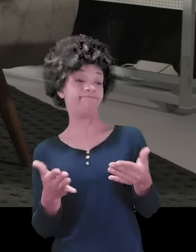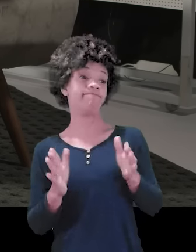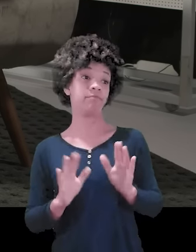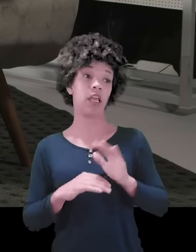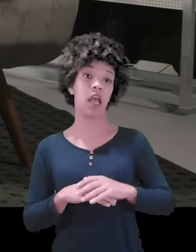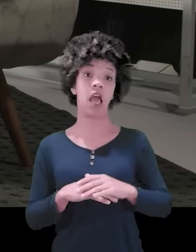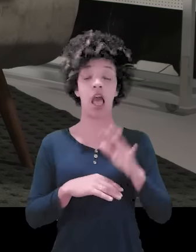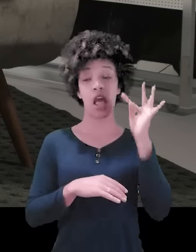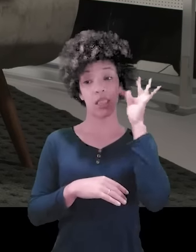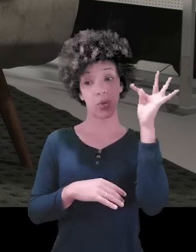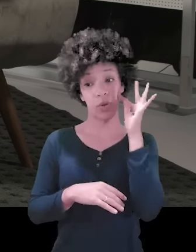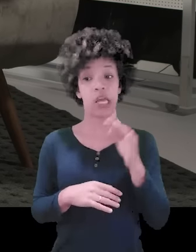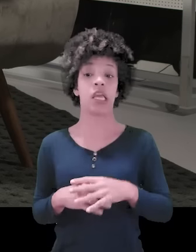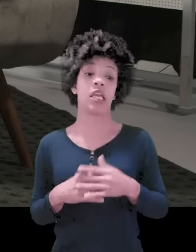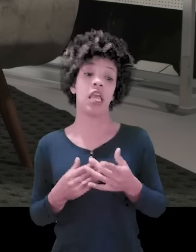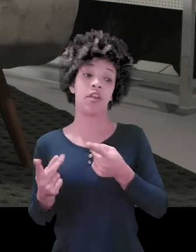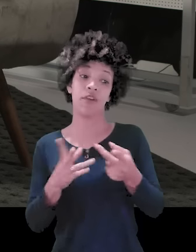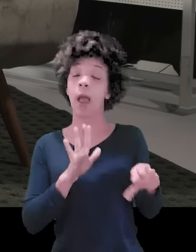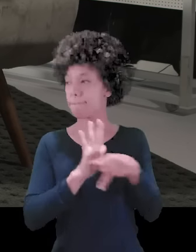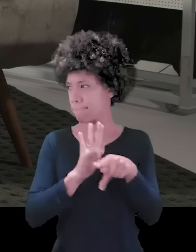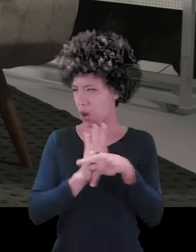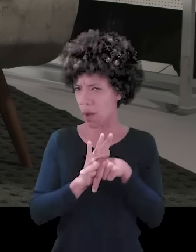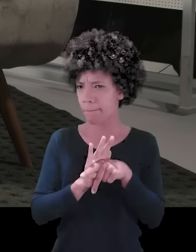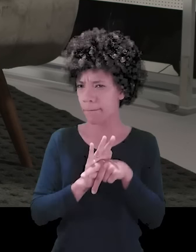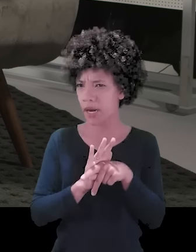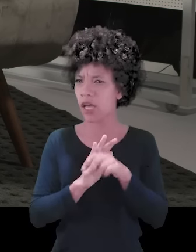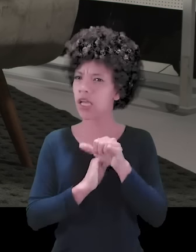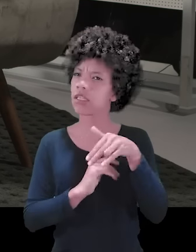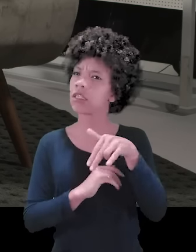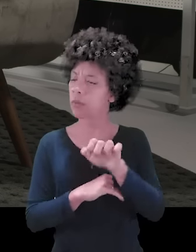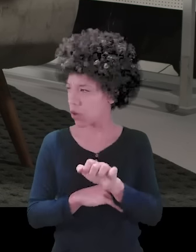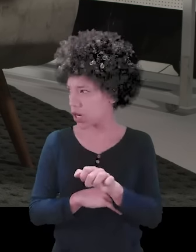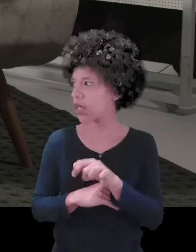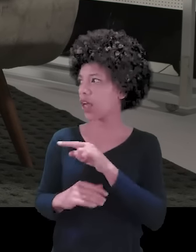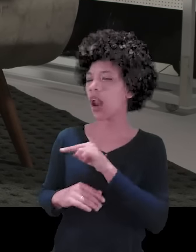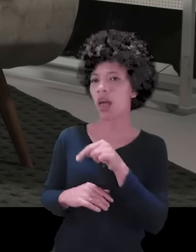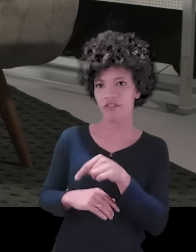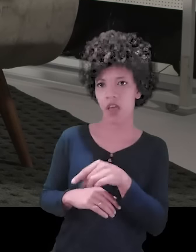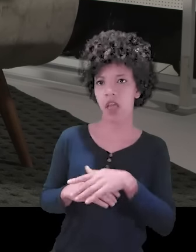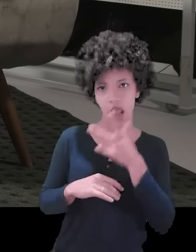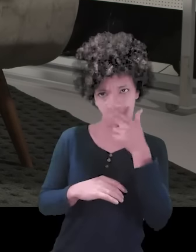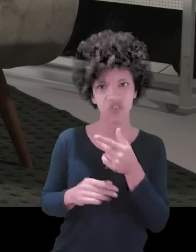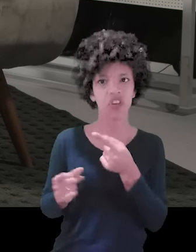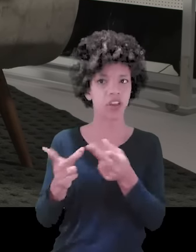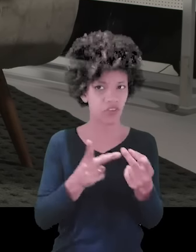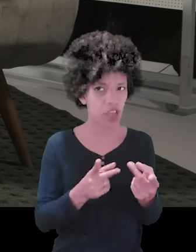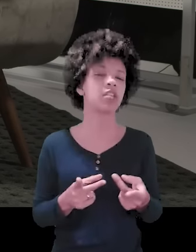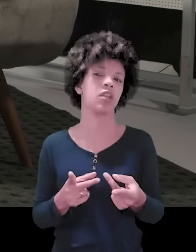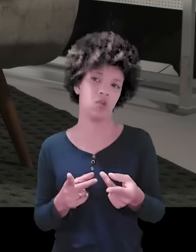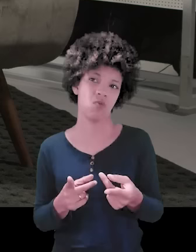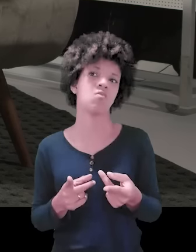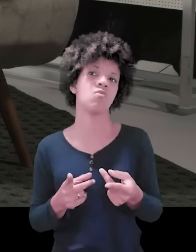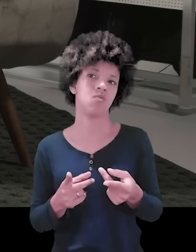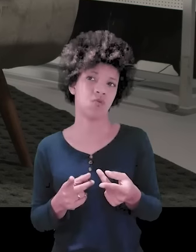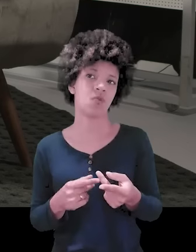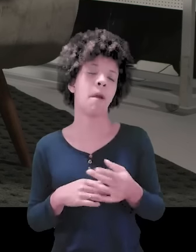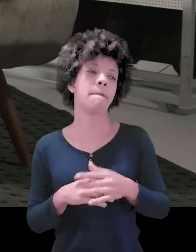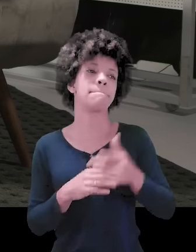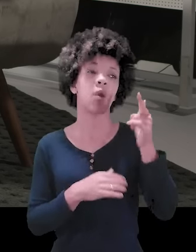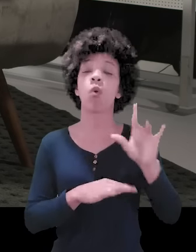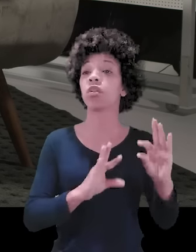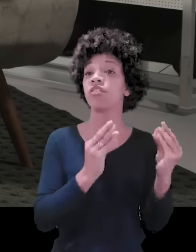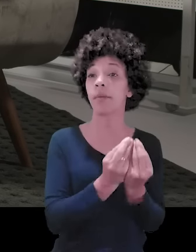uma das teorias aquele foi Inclusive a própria Simone que veio aqui abaixo e ela falou que ela acha que foi isso ele foi que ele foi vendido